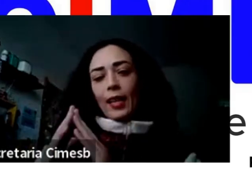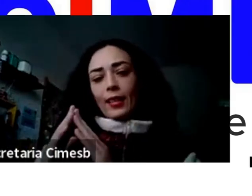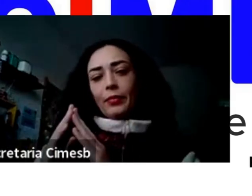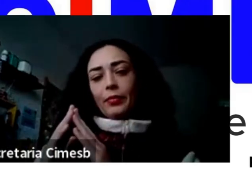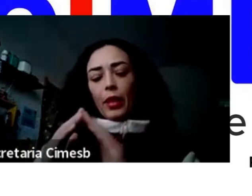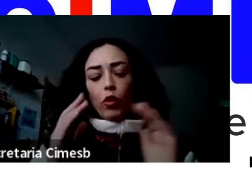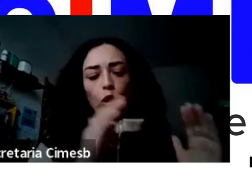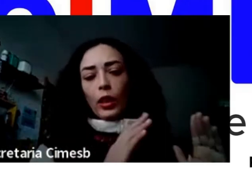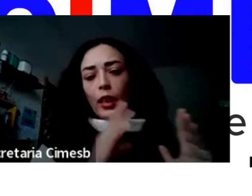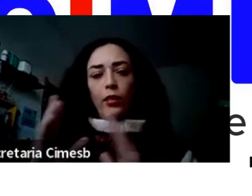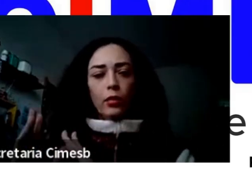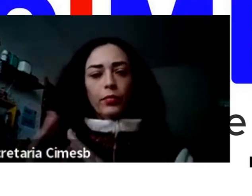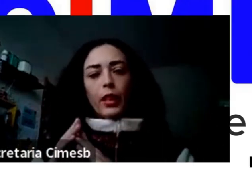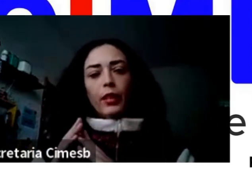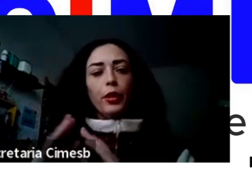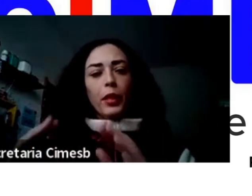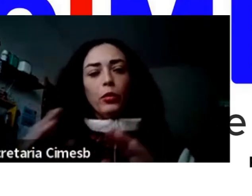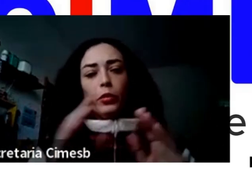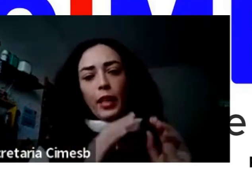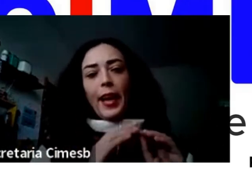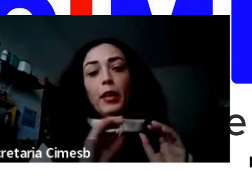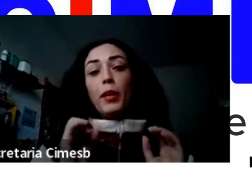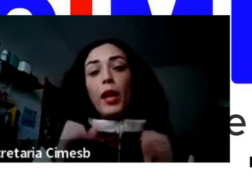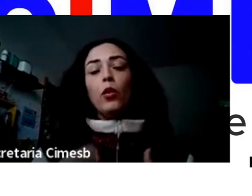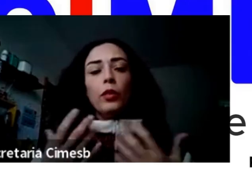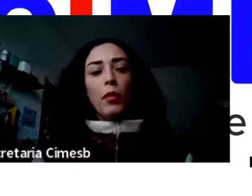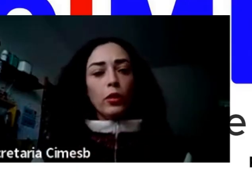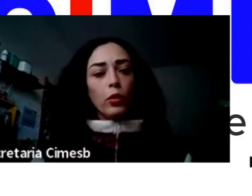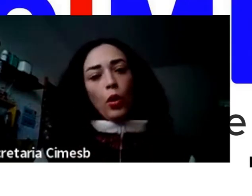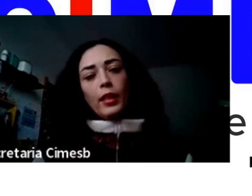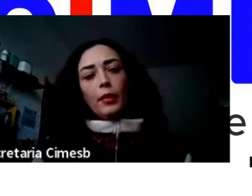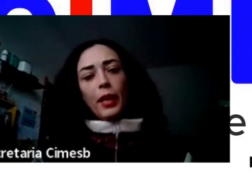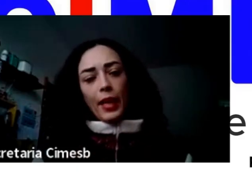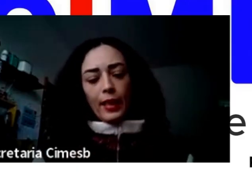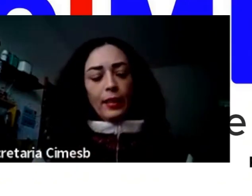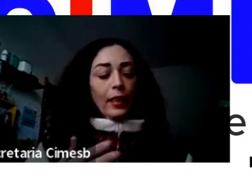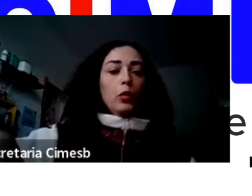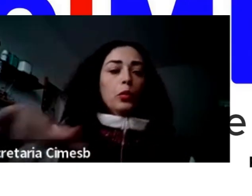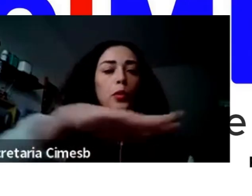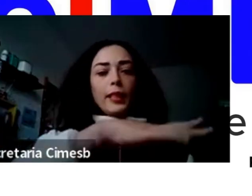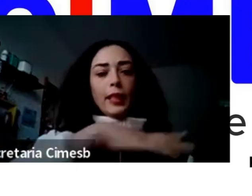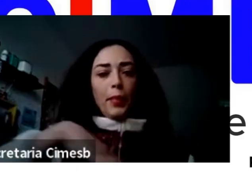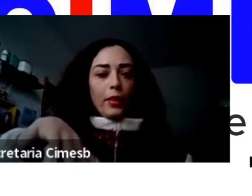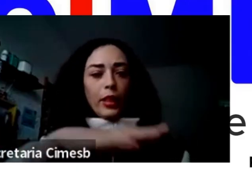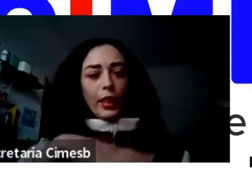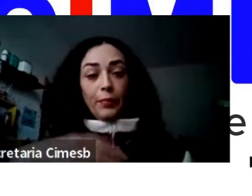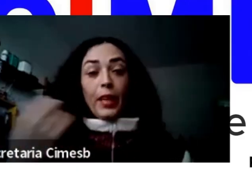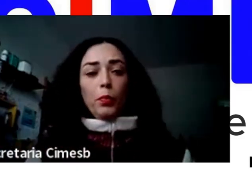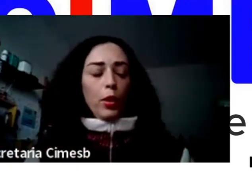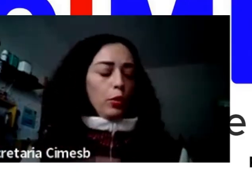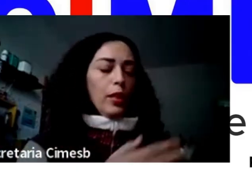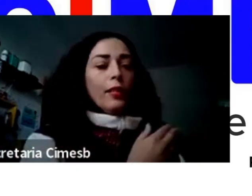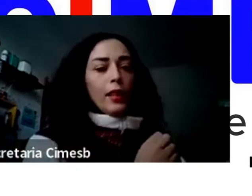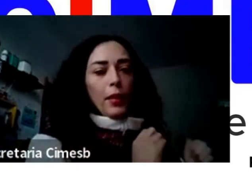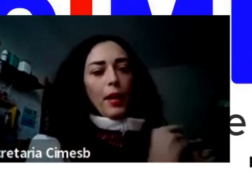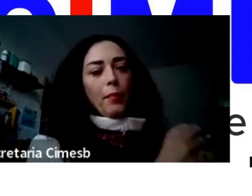prédio, casa, eu vou colocando e formando um cenário para contar uma história ali para ele. Então, eu uso essa parte aqui.